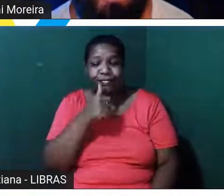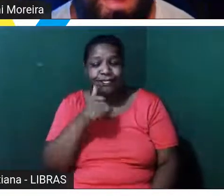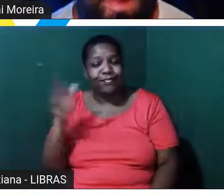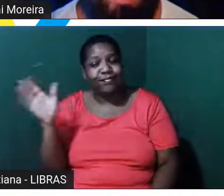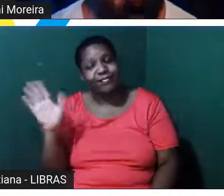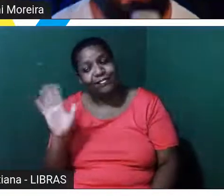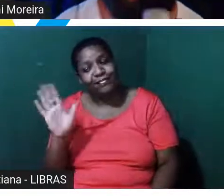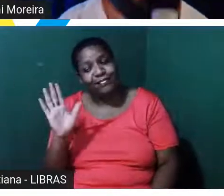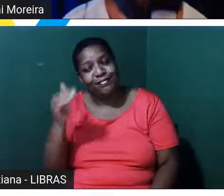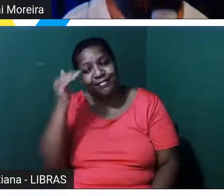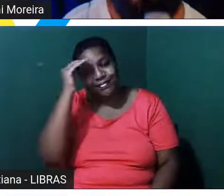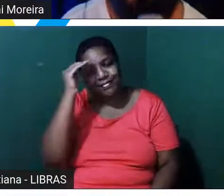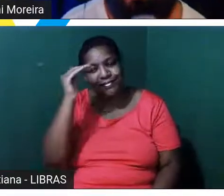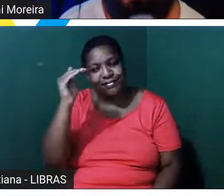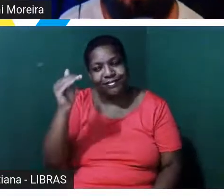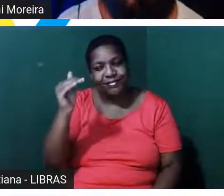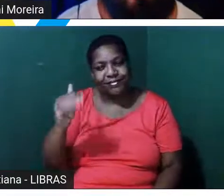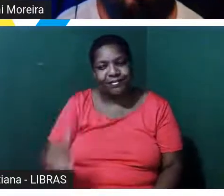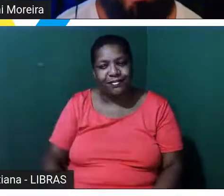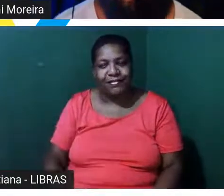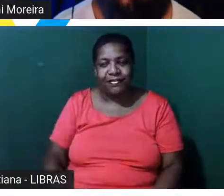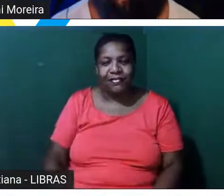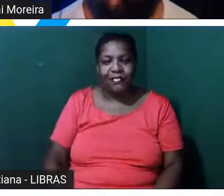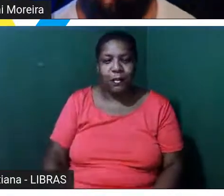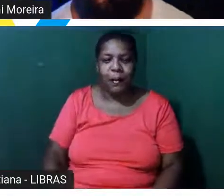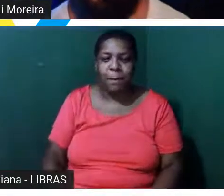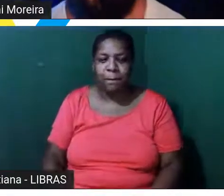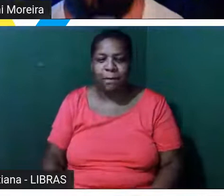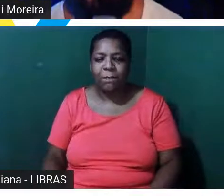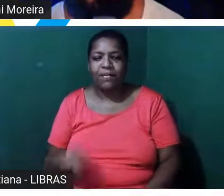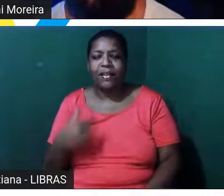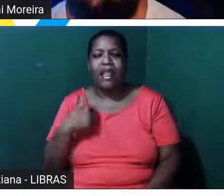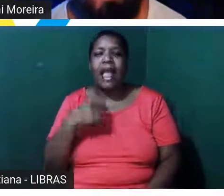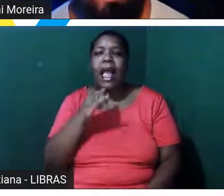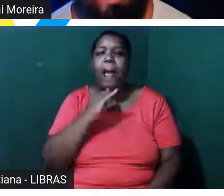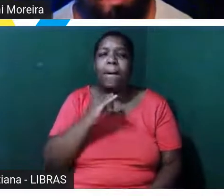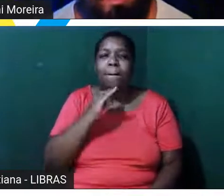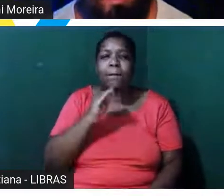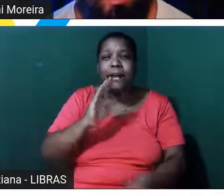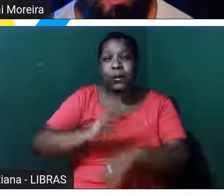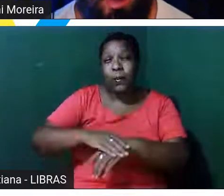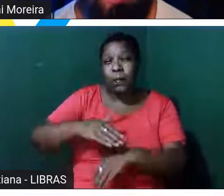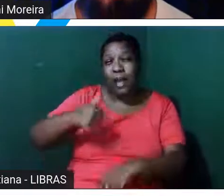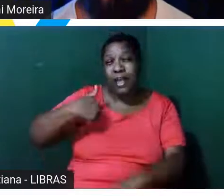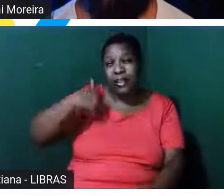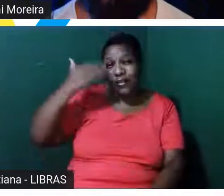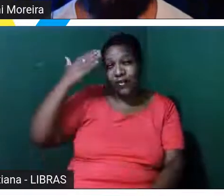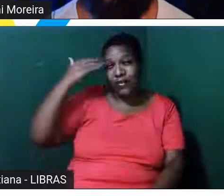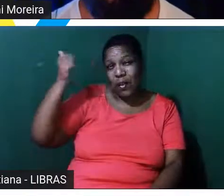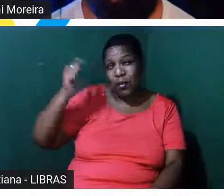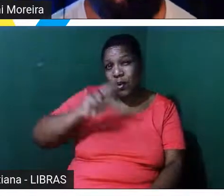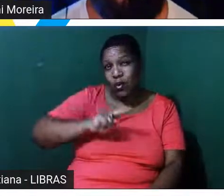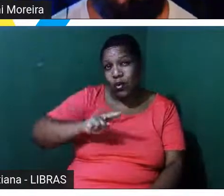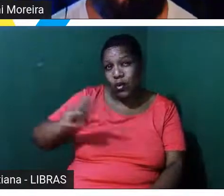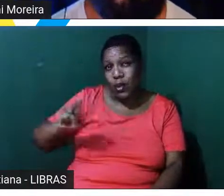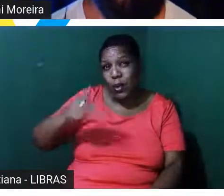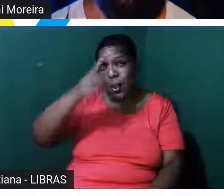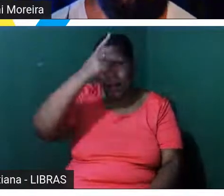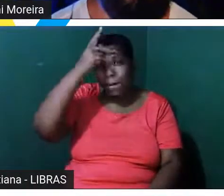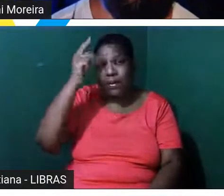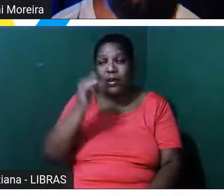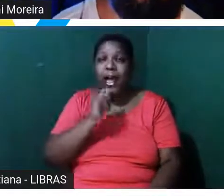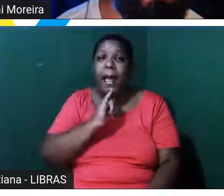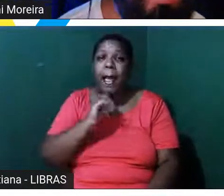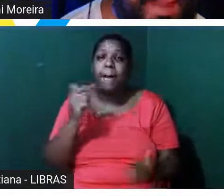respeito sabe quando seu apelido fica mais famoso que seu nome as pessoas Te chamam pelo apelido